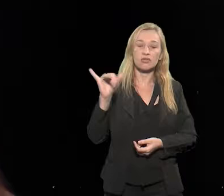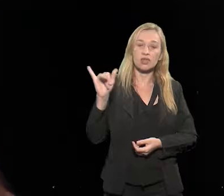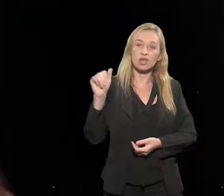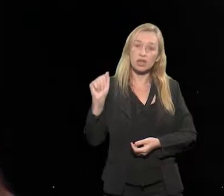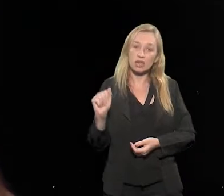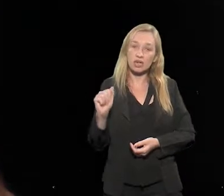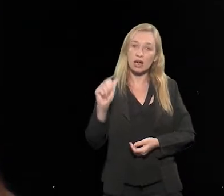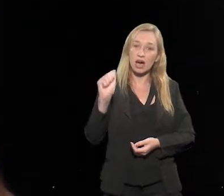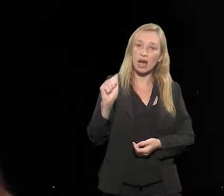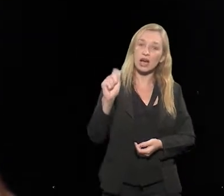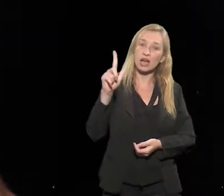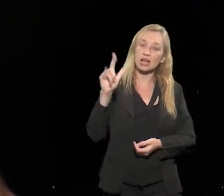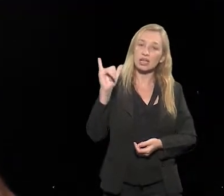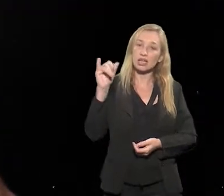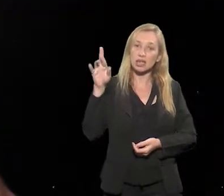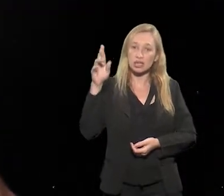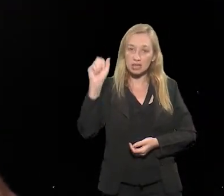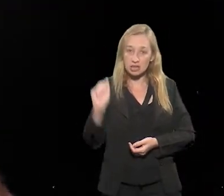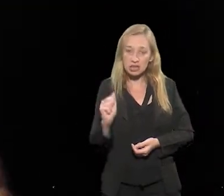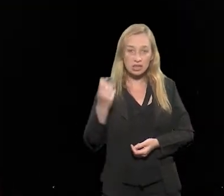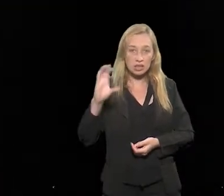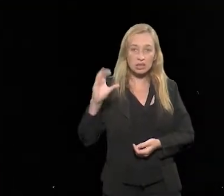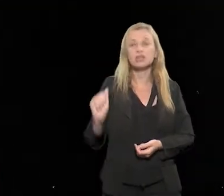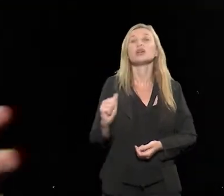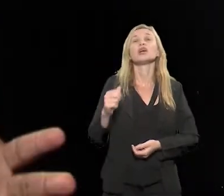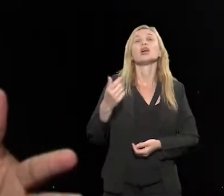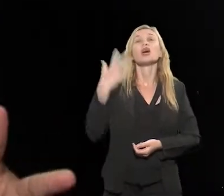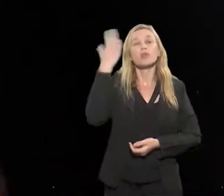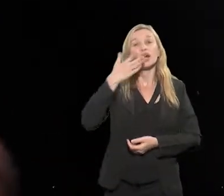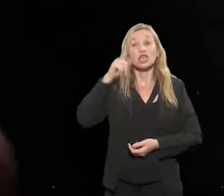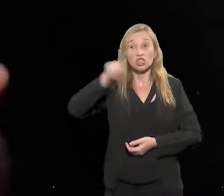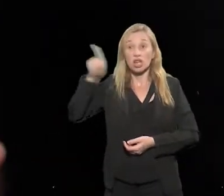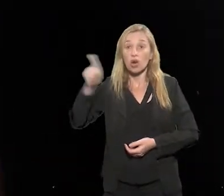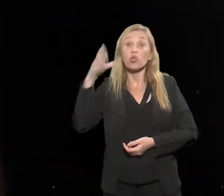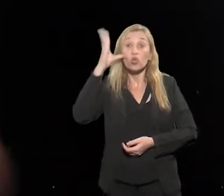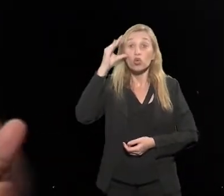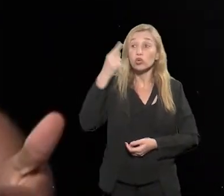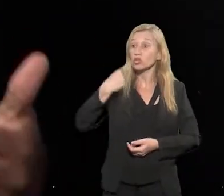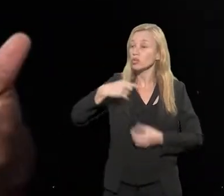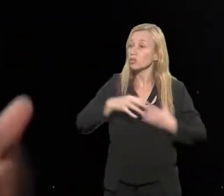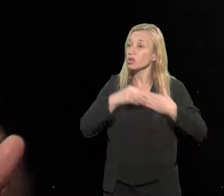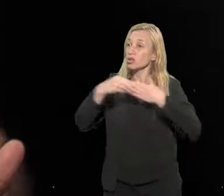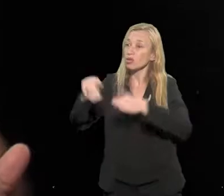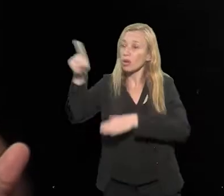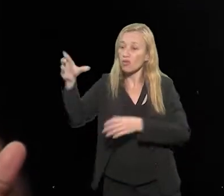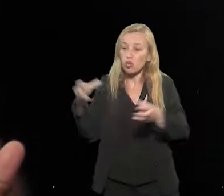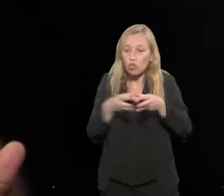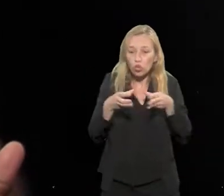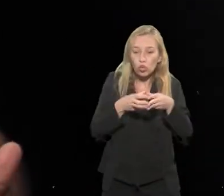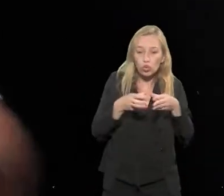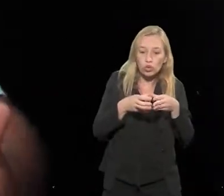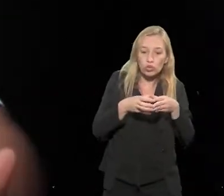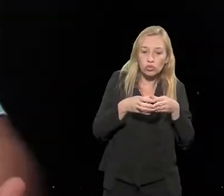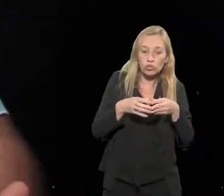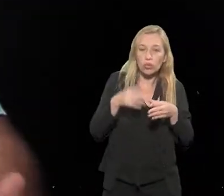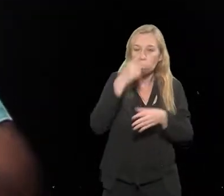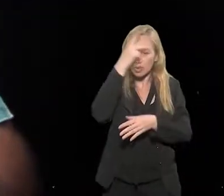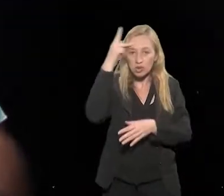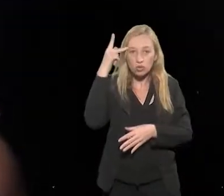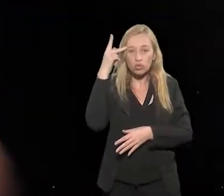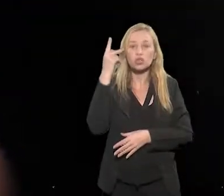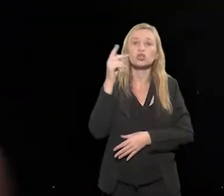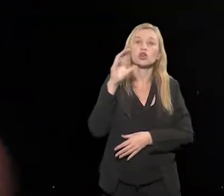Aliança dar uma palestra lá, muito curioso, porque o que me levou lá foi um grupo de suecos